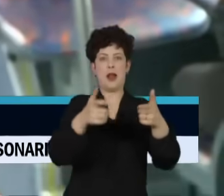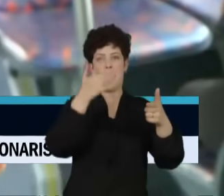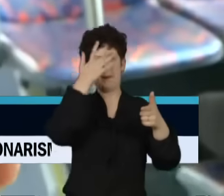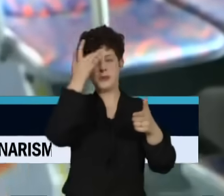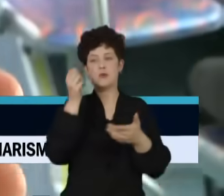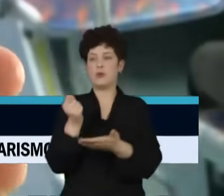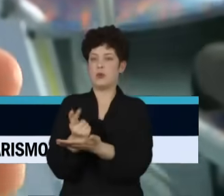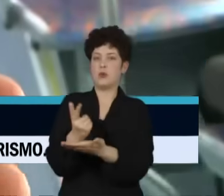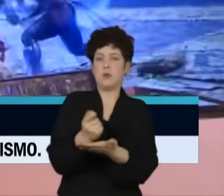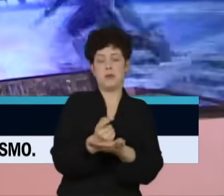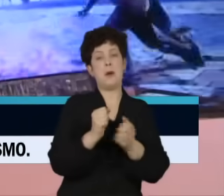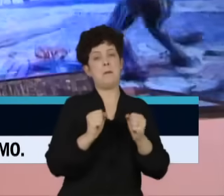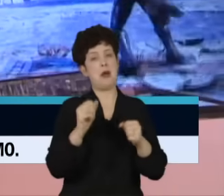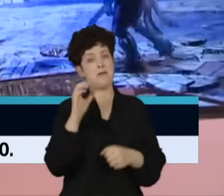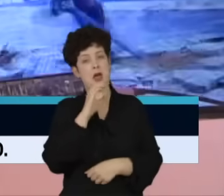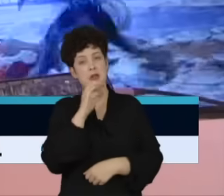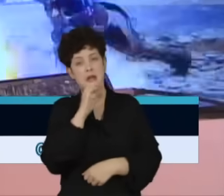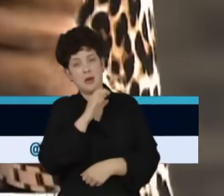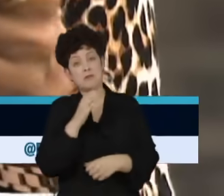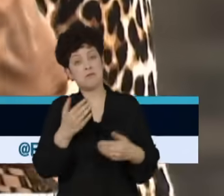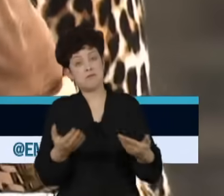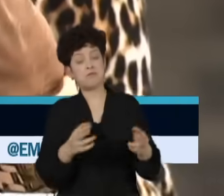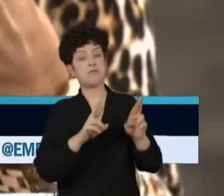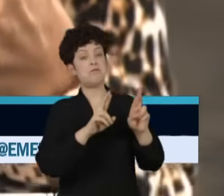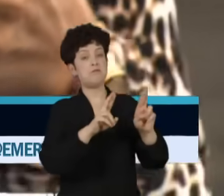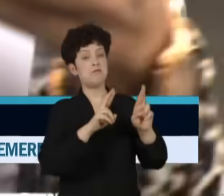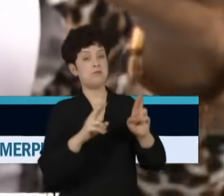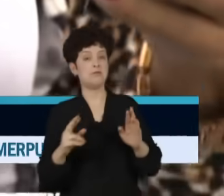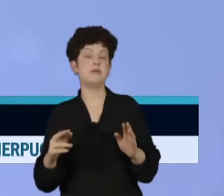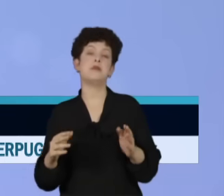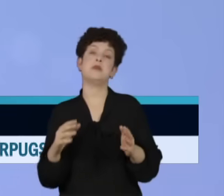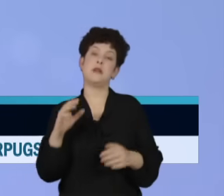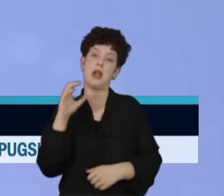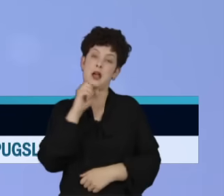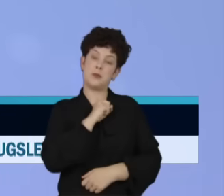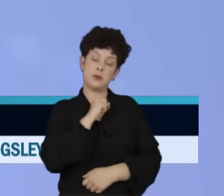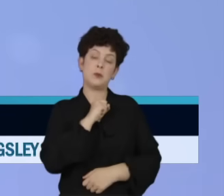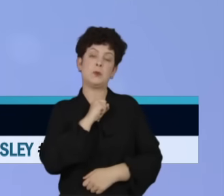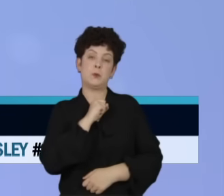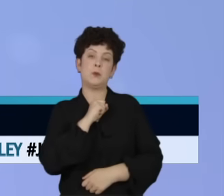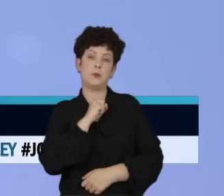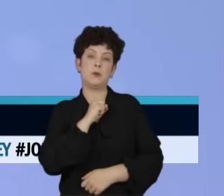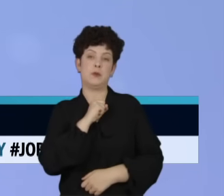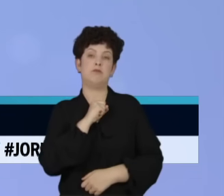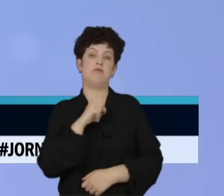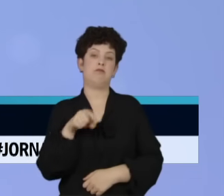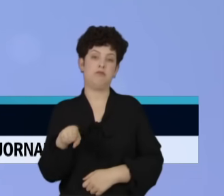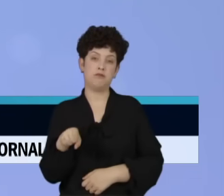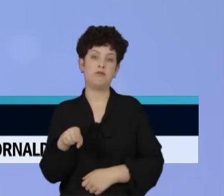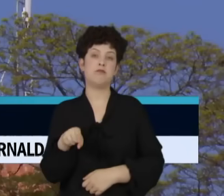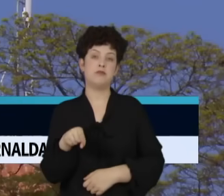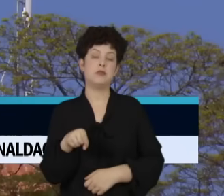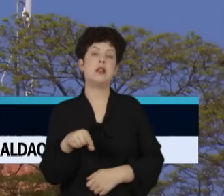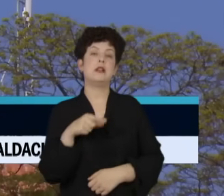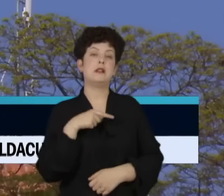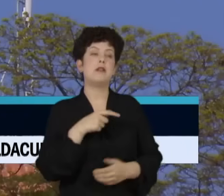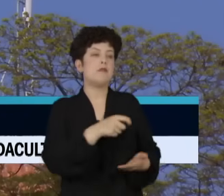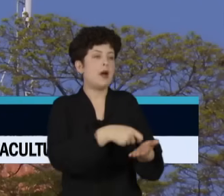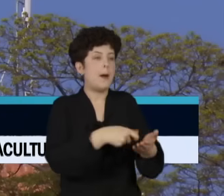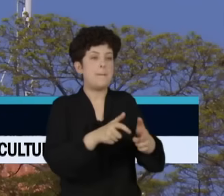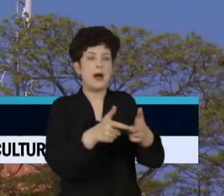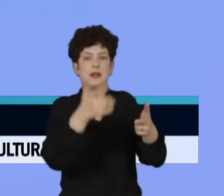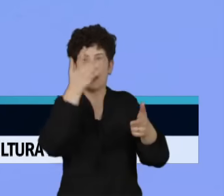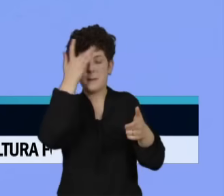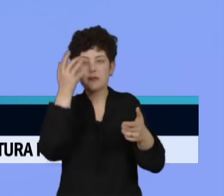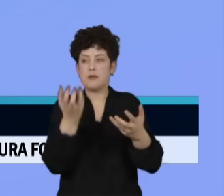ser mais rápido. Então, a a expectativa é que logo eh nos próximos 2 3 anos consigamos